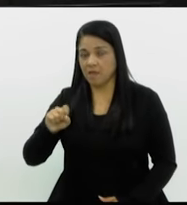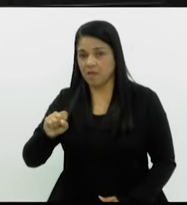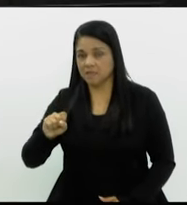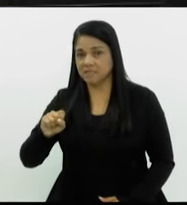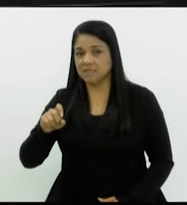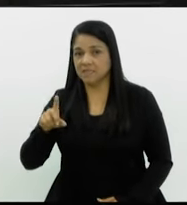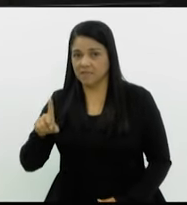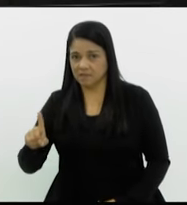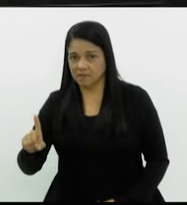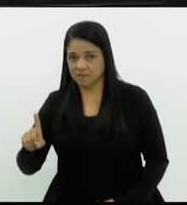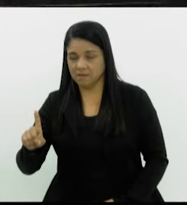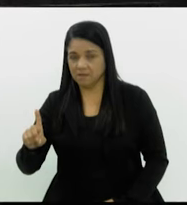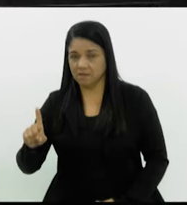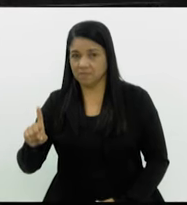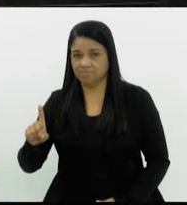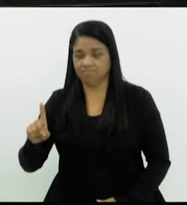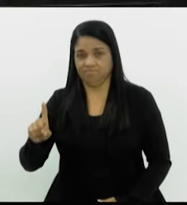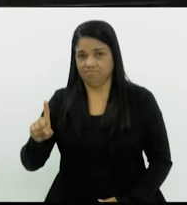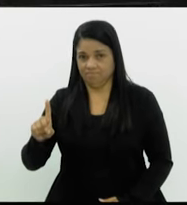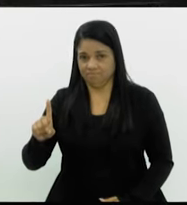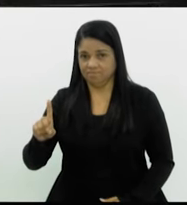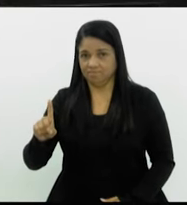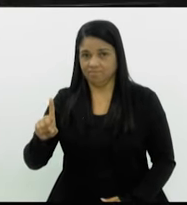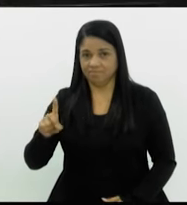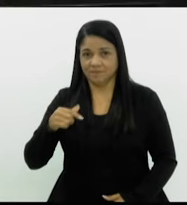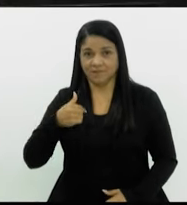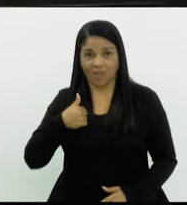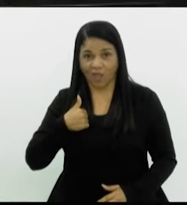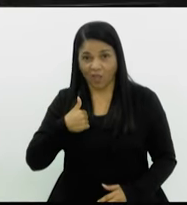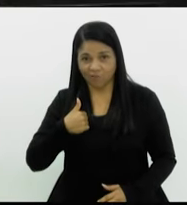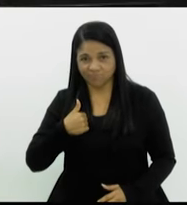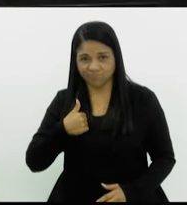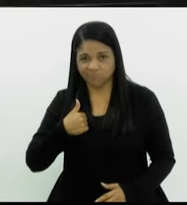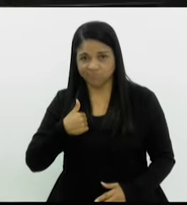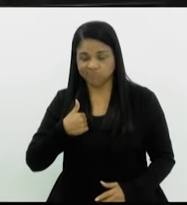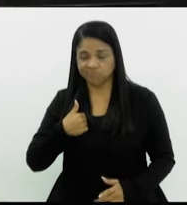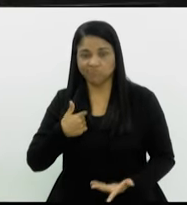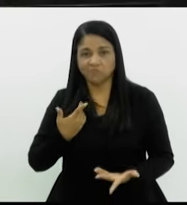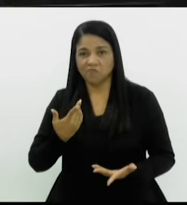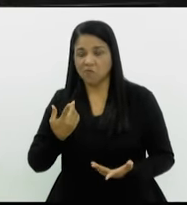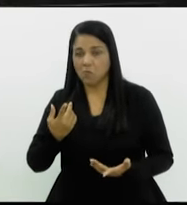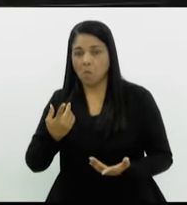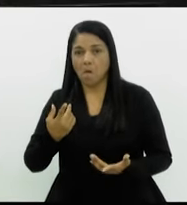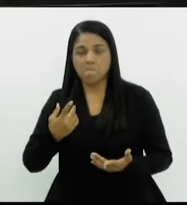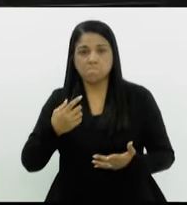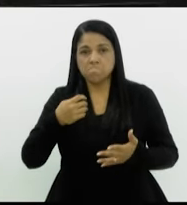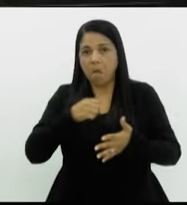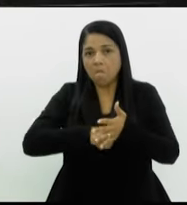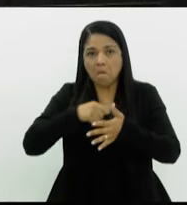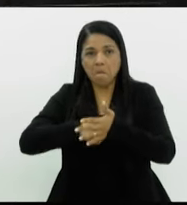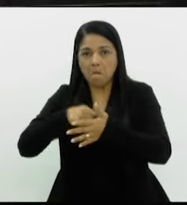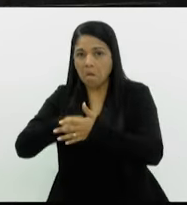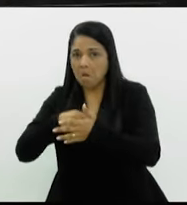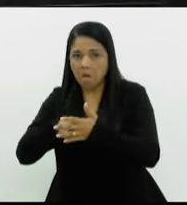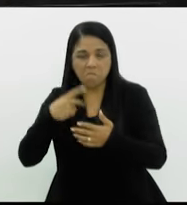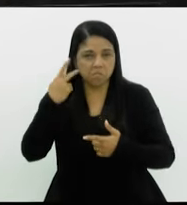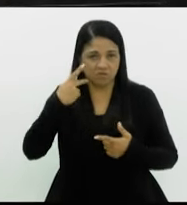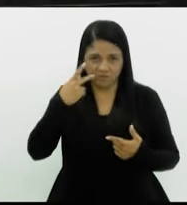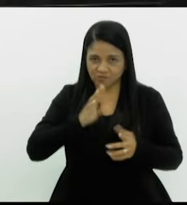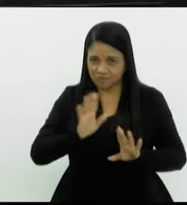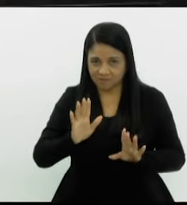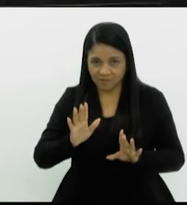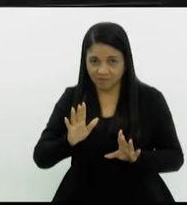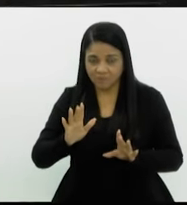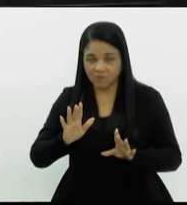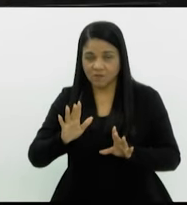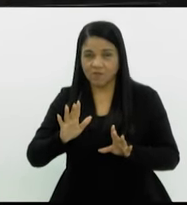Não ando nos extremos desta luta política. Não